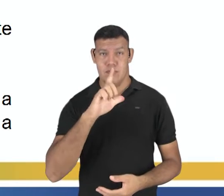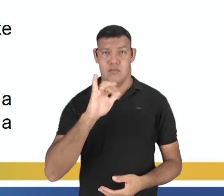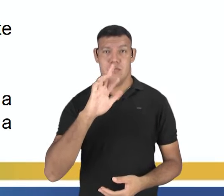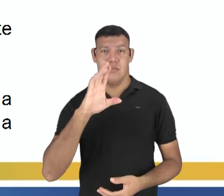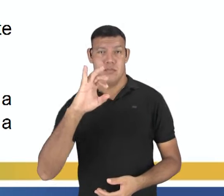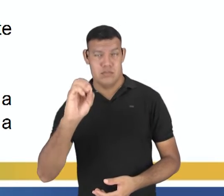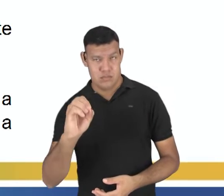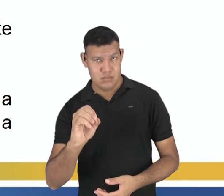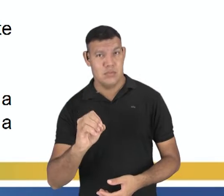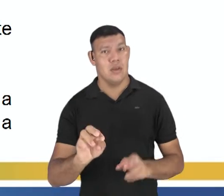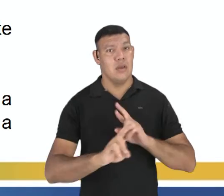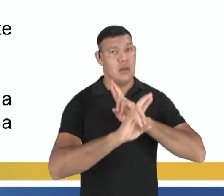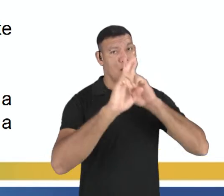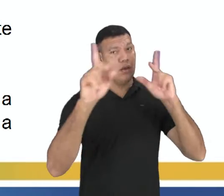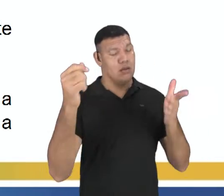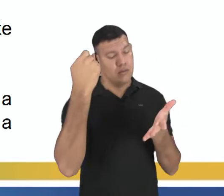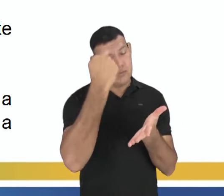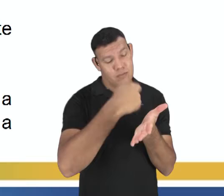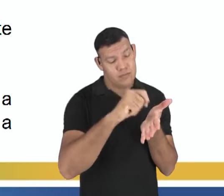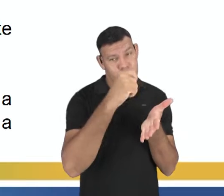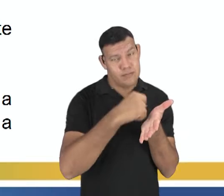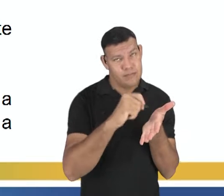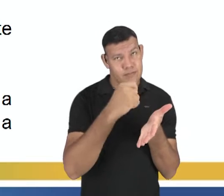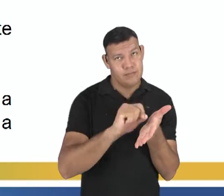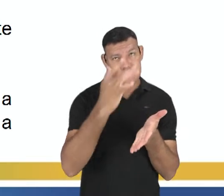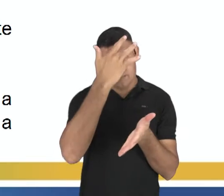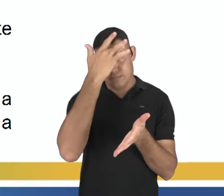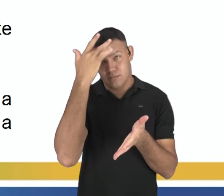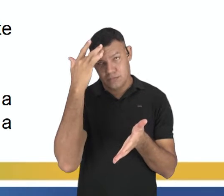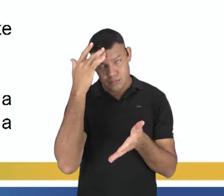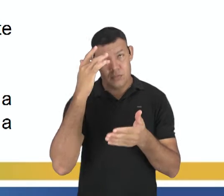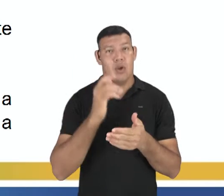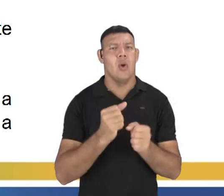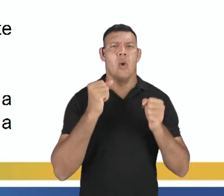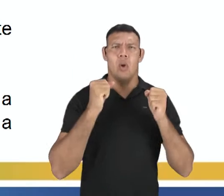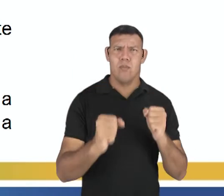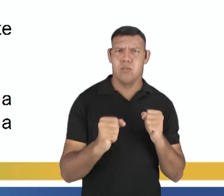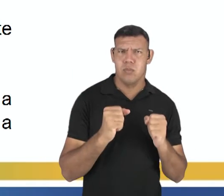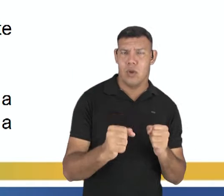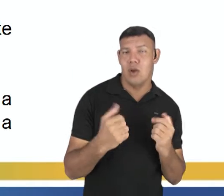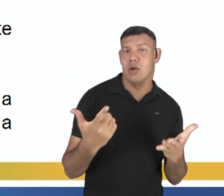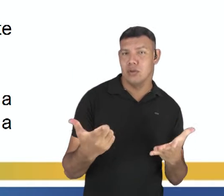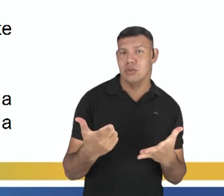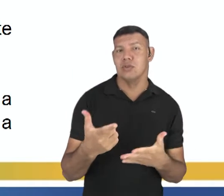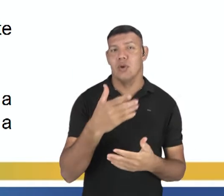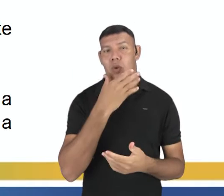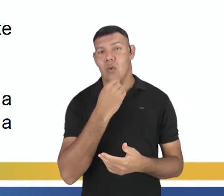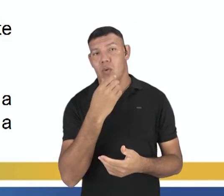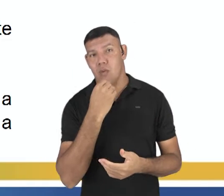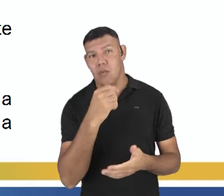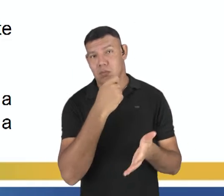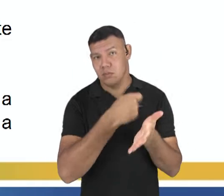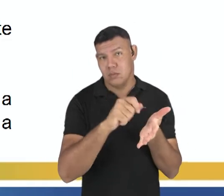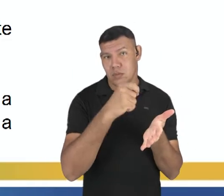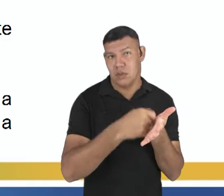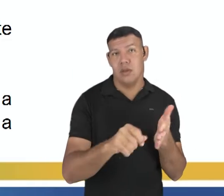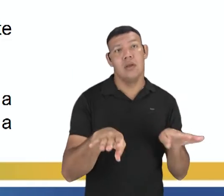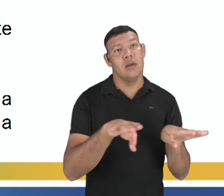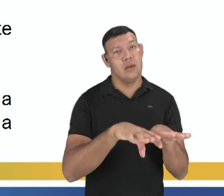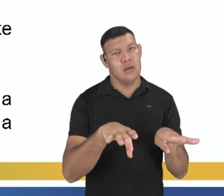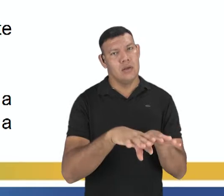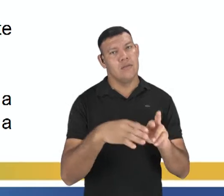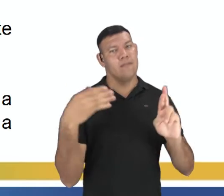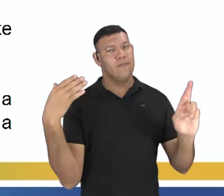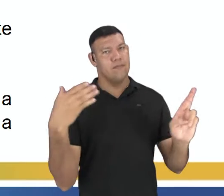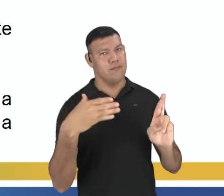diferente do autor. Ele pode ser masculino, o autor, mas ele pode se referir como feminino.